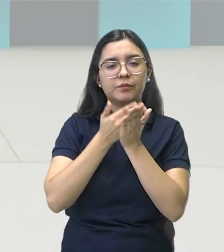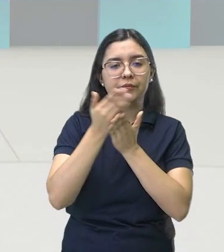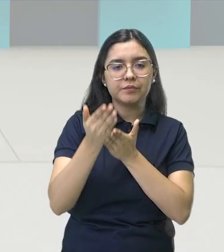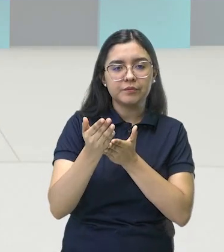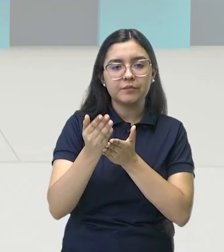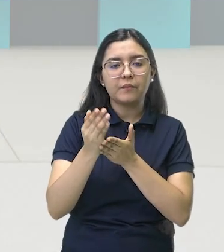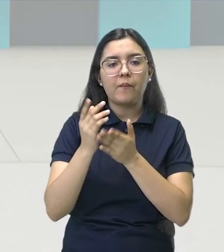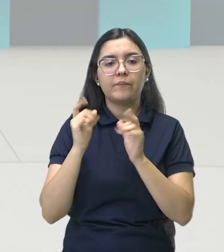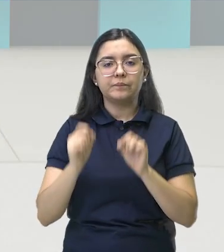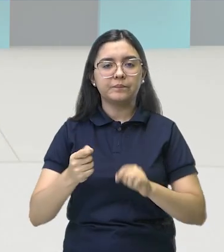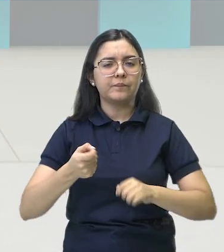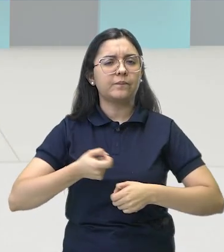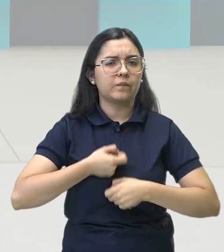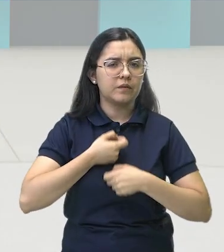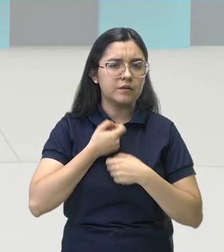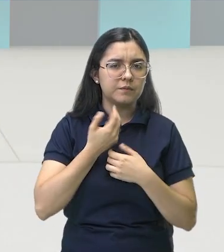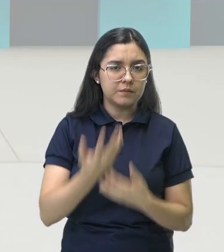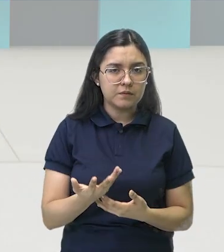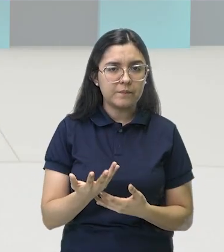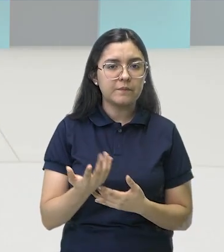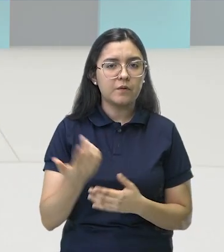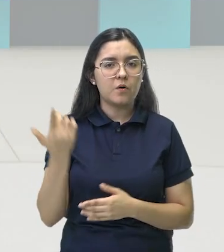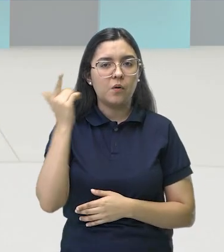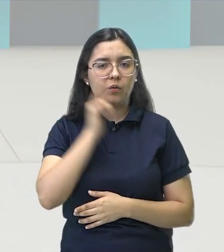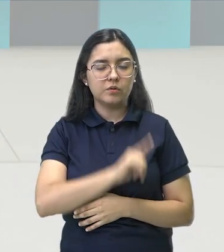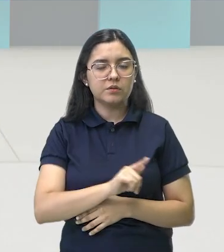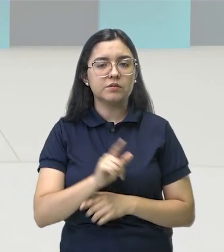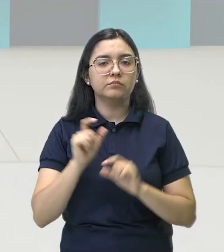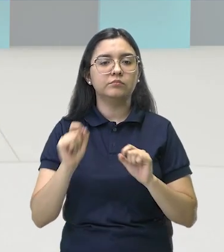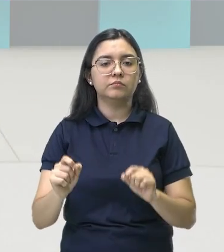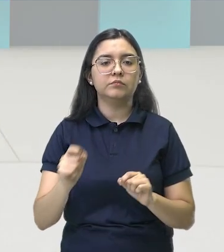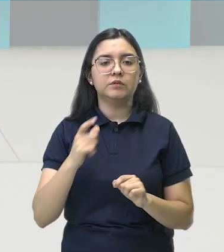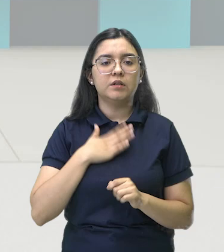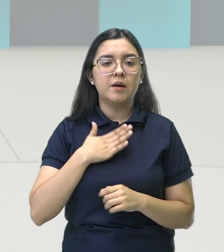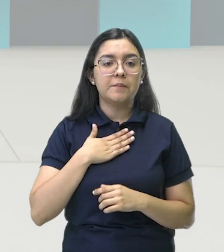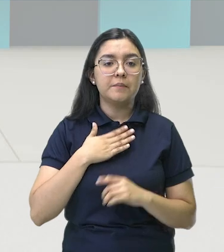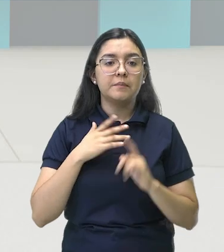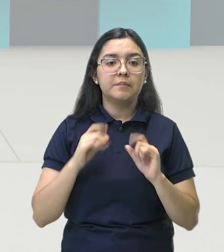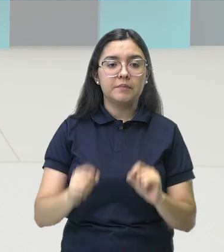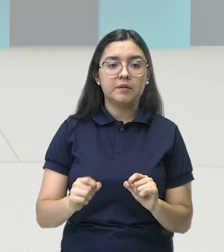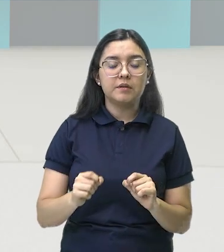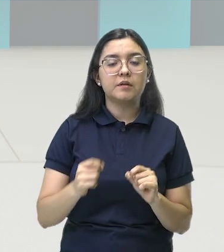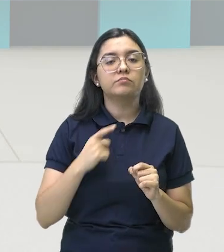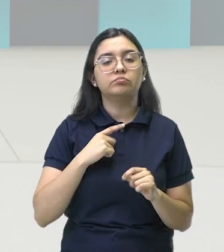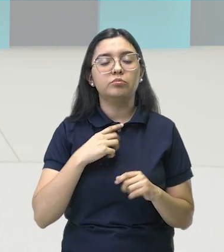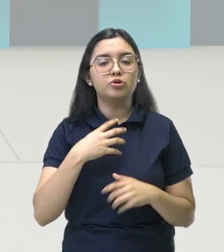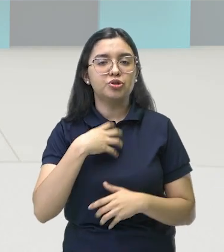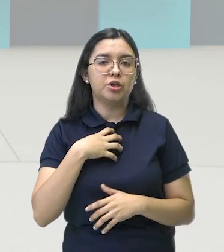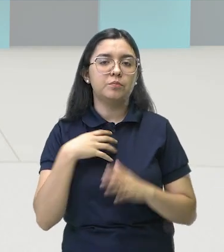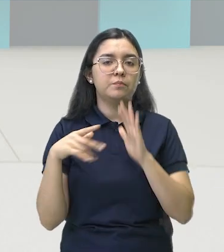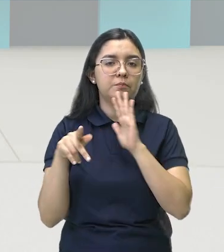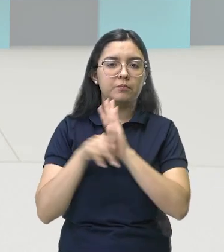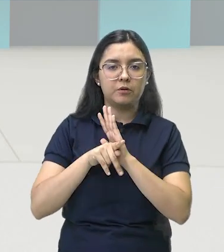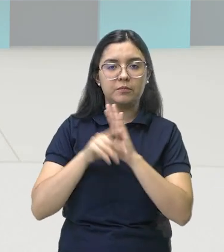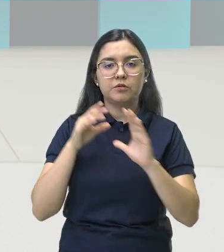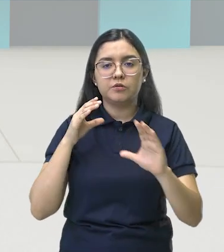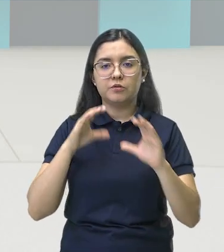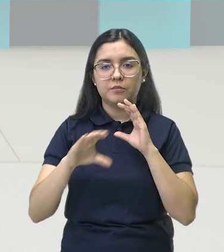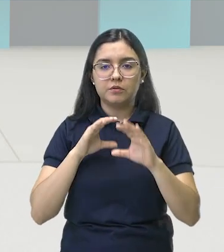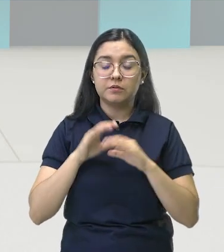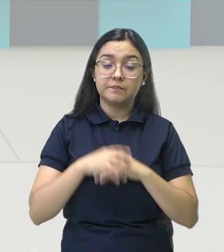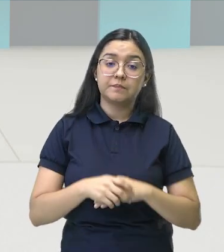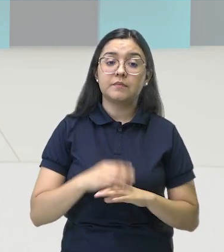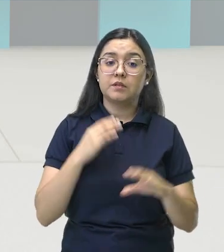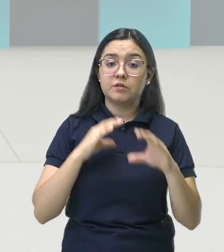a expressar, eu consigo colocar ali a minha forma de comunicar. E essa comunicação, ela